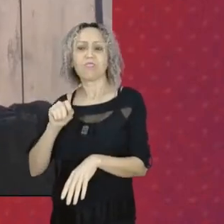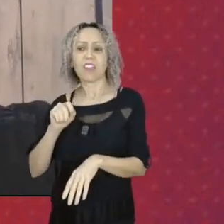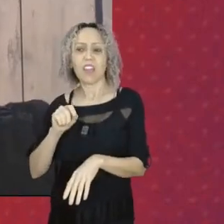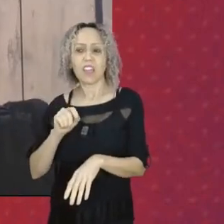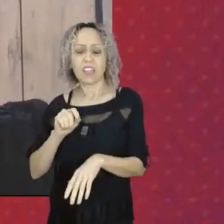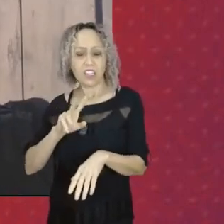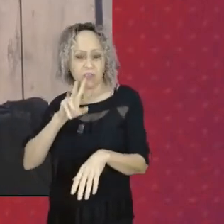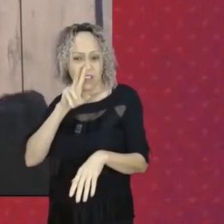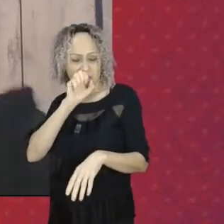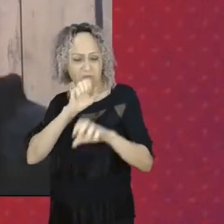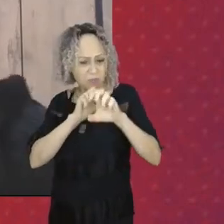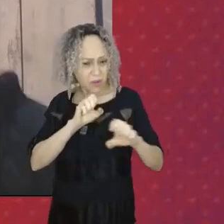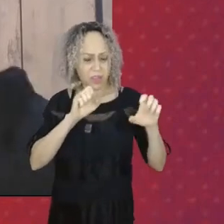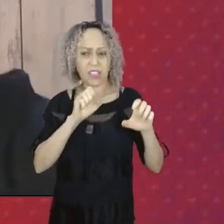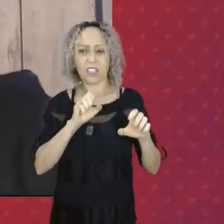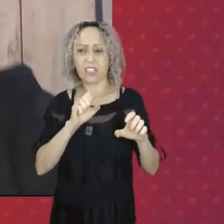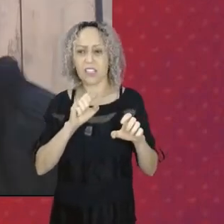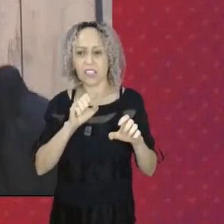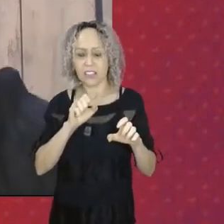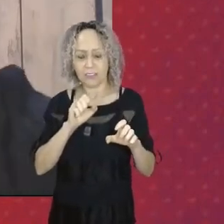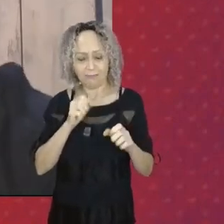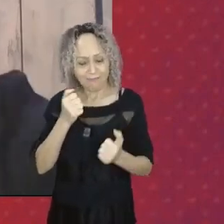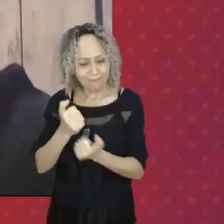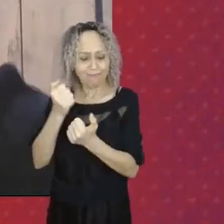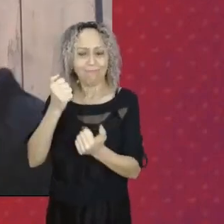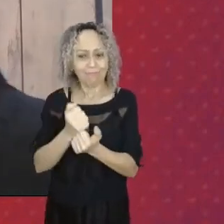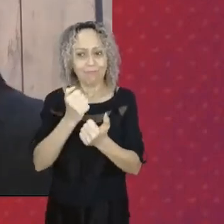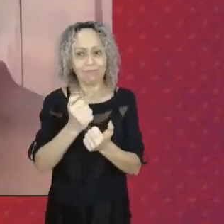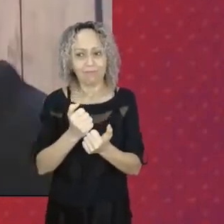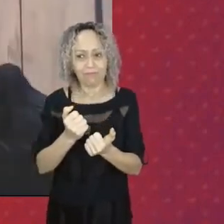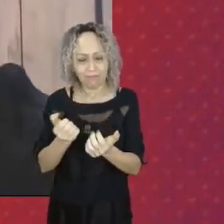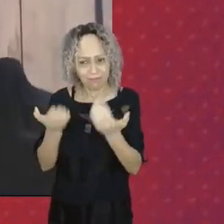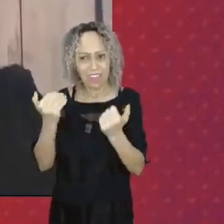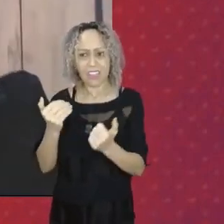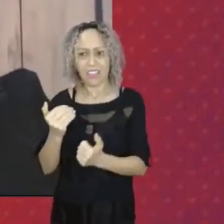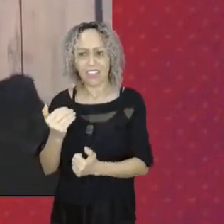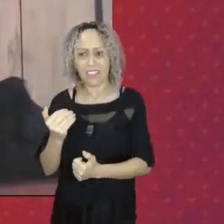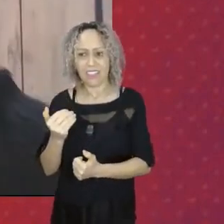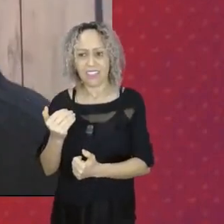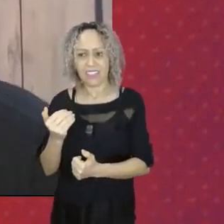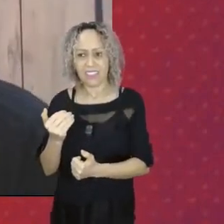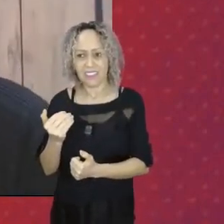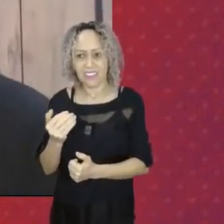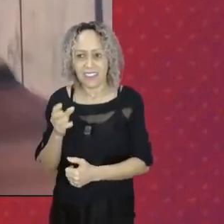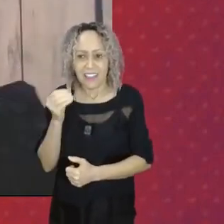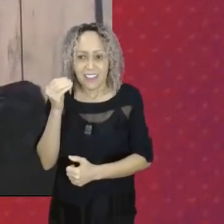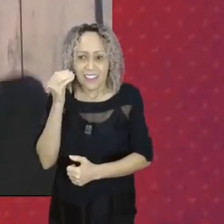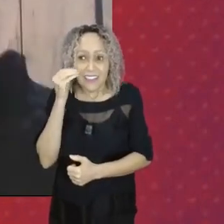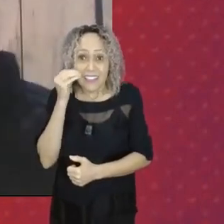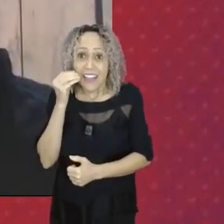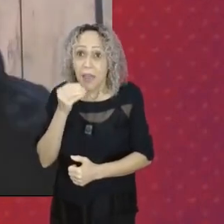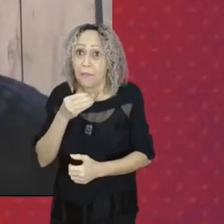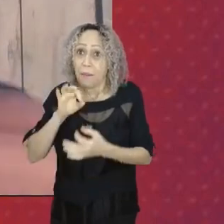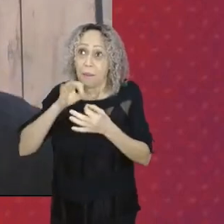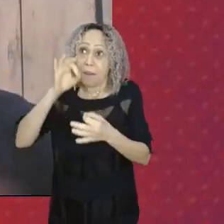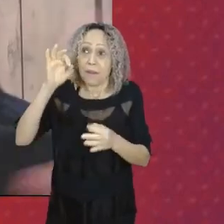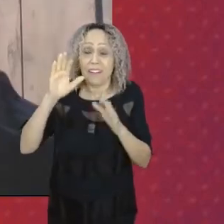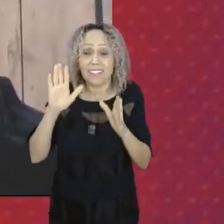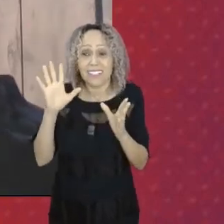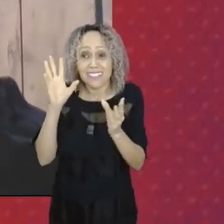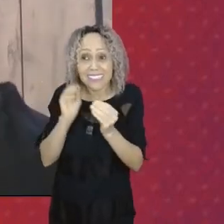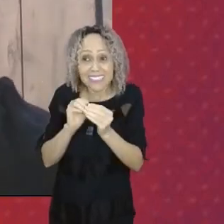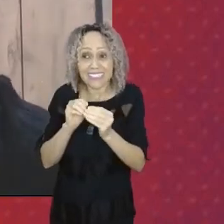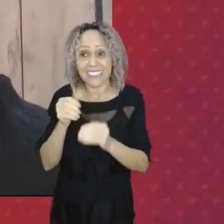das mulheridades, tá? E cada vez mais ocupando os espaços de poder. Gente, e tentei falar da minha vida de forma muito breve, 10 minutinhos é